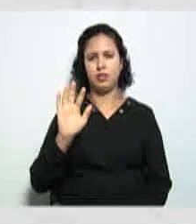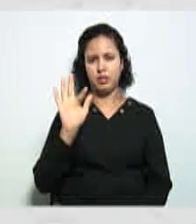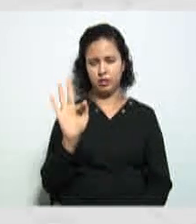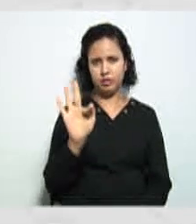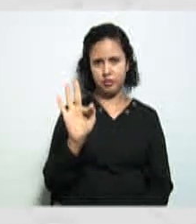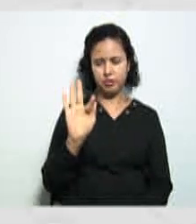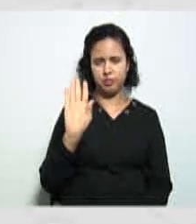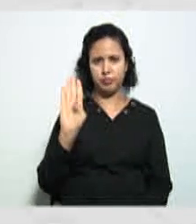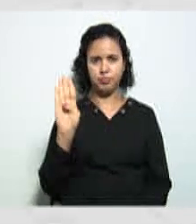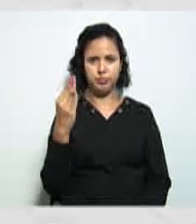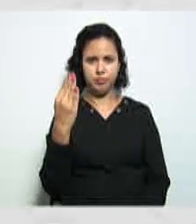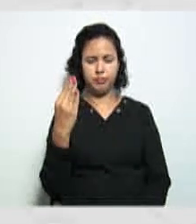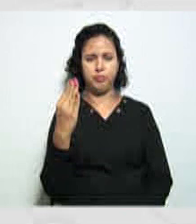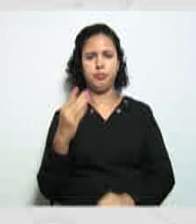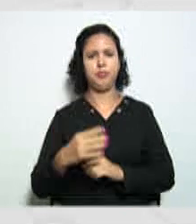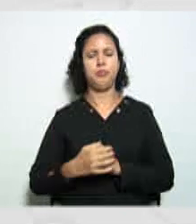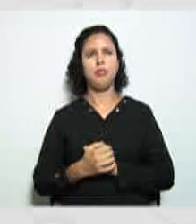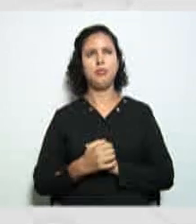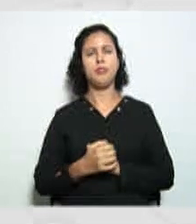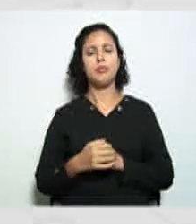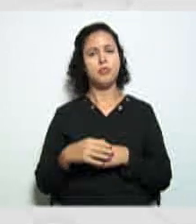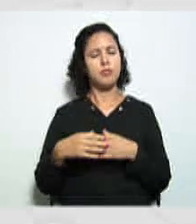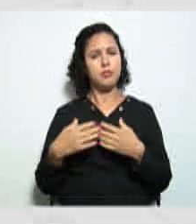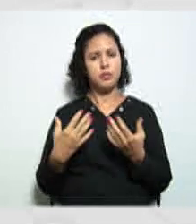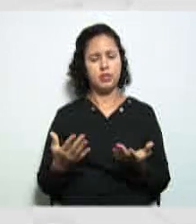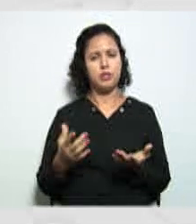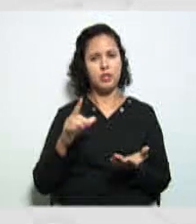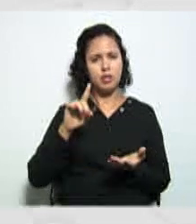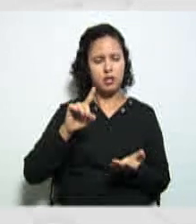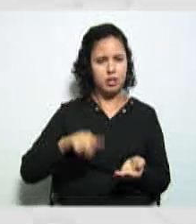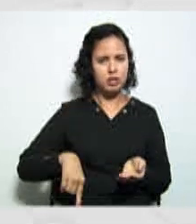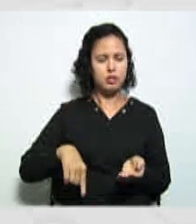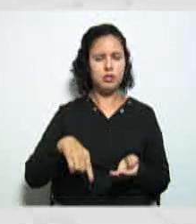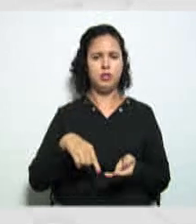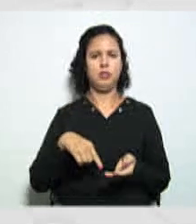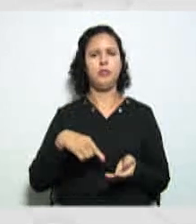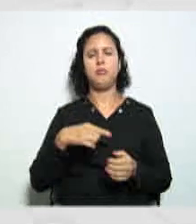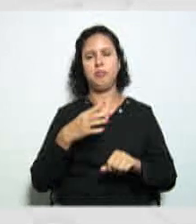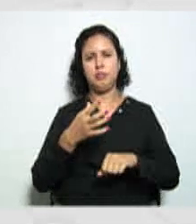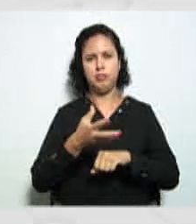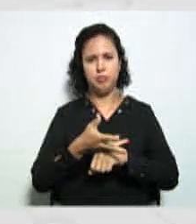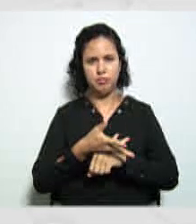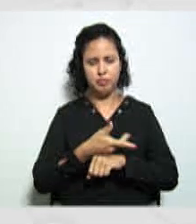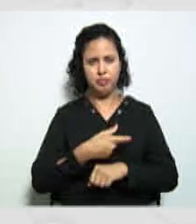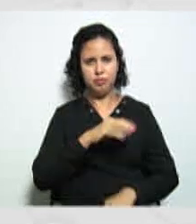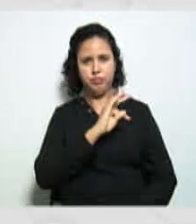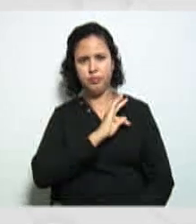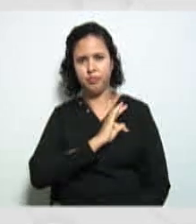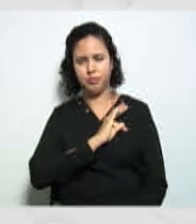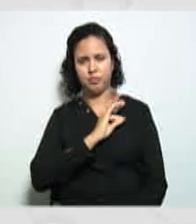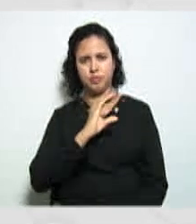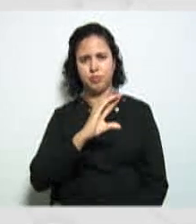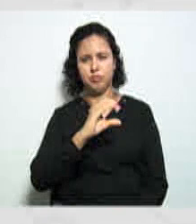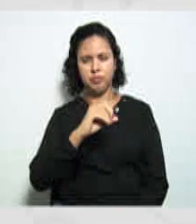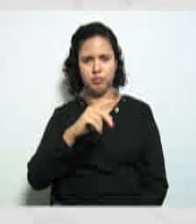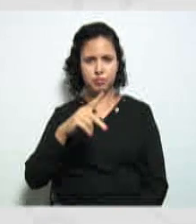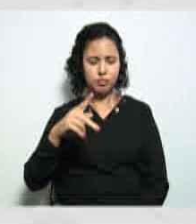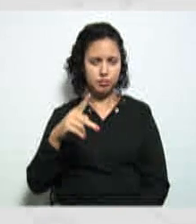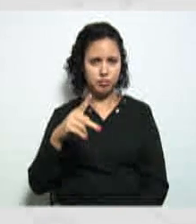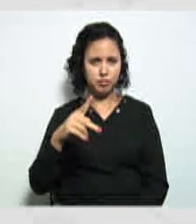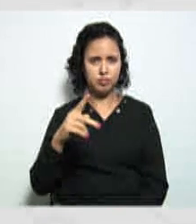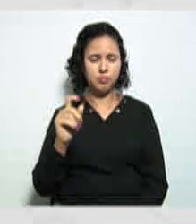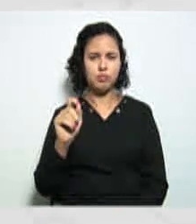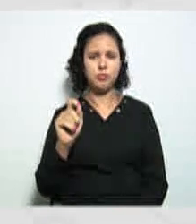para falso. Então, é competência do técnico em cooperativismo